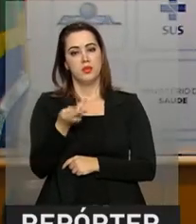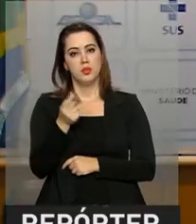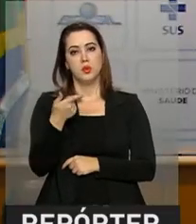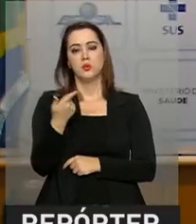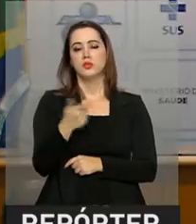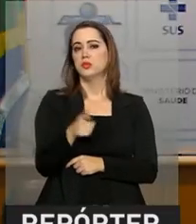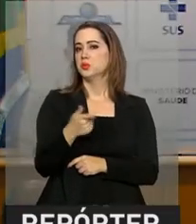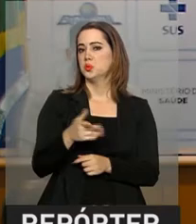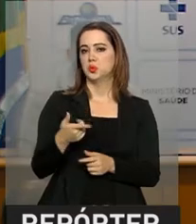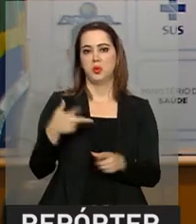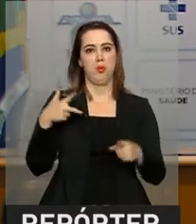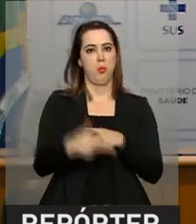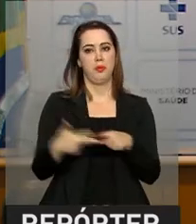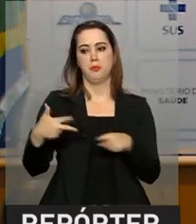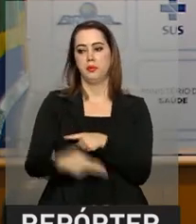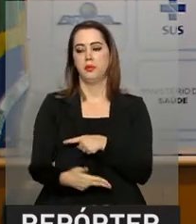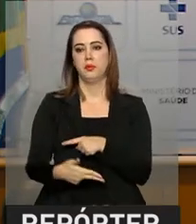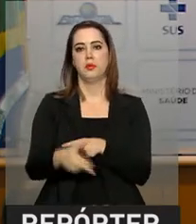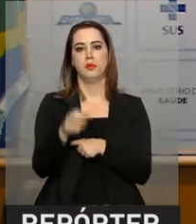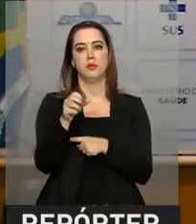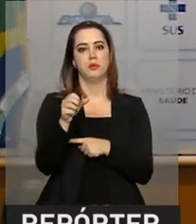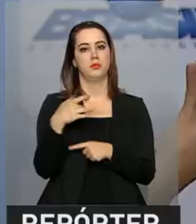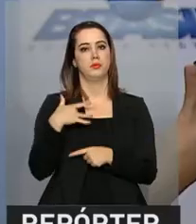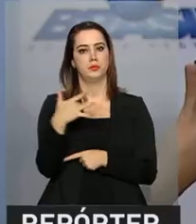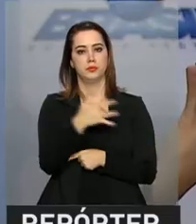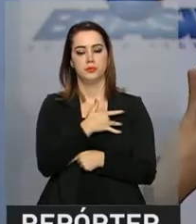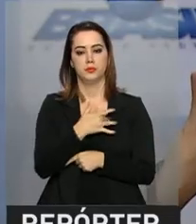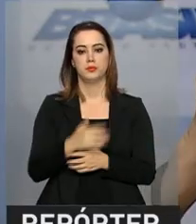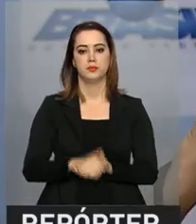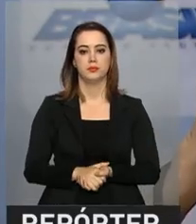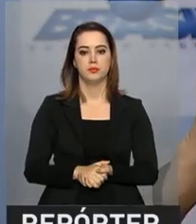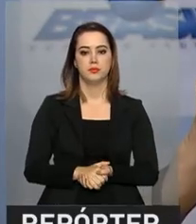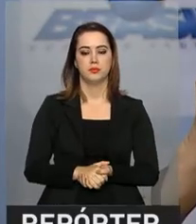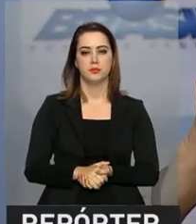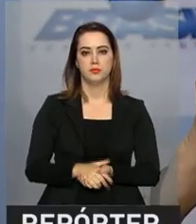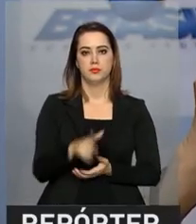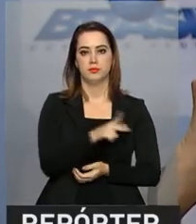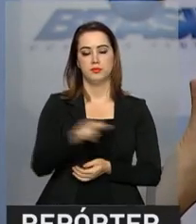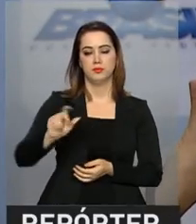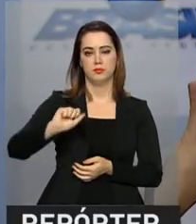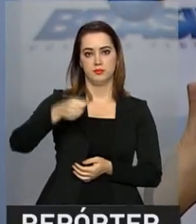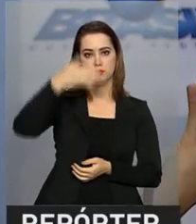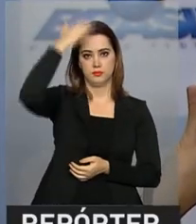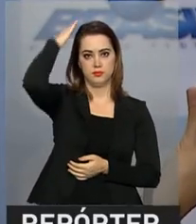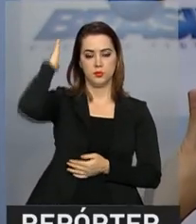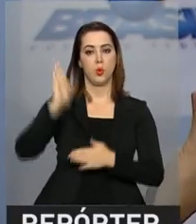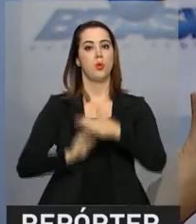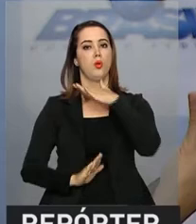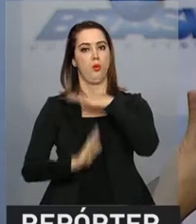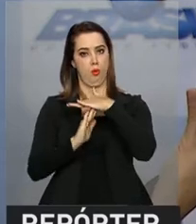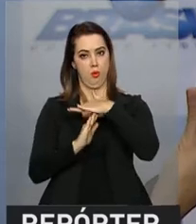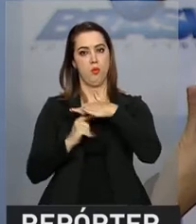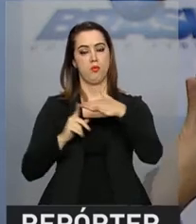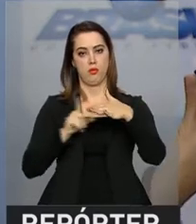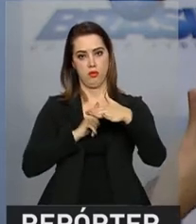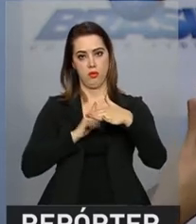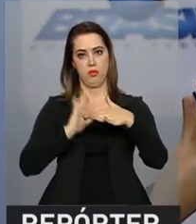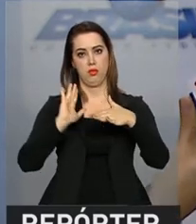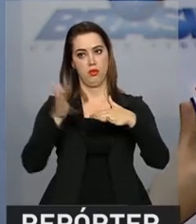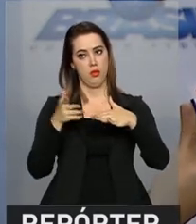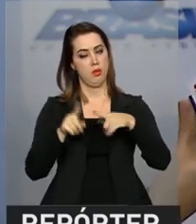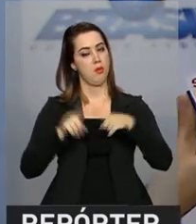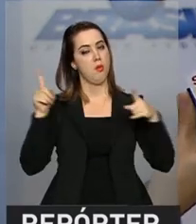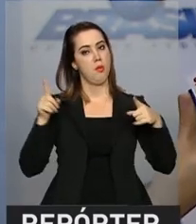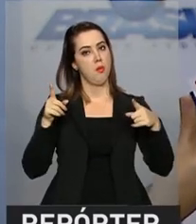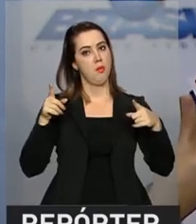estão previstos cortes no orçamento da saúde. O presidente afirmou que o teto será estabelecido, mas os recursos